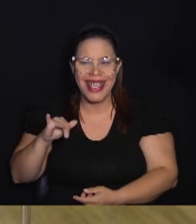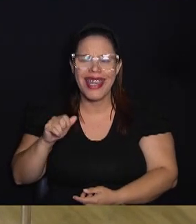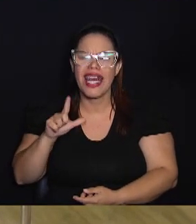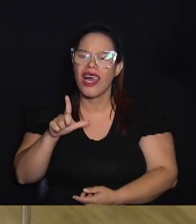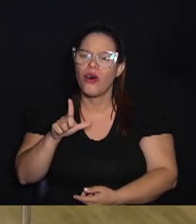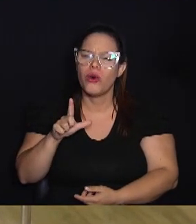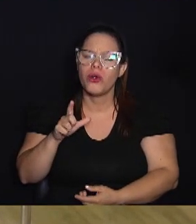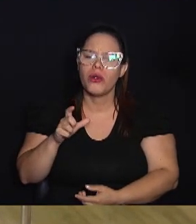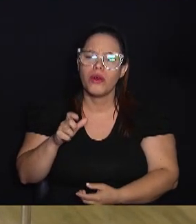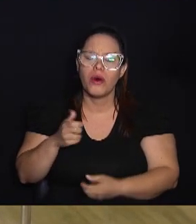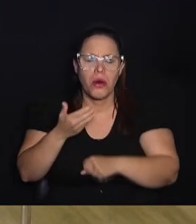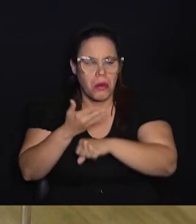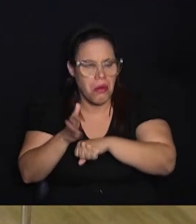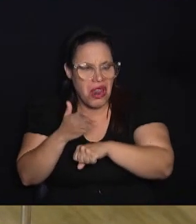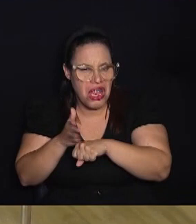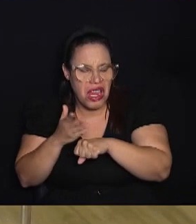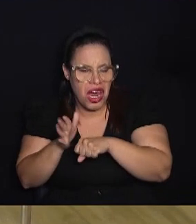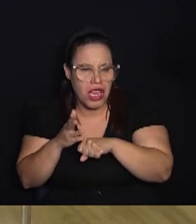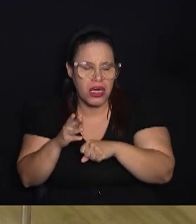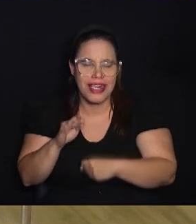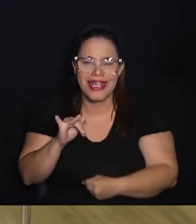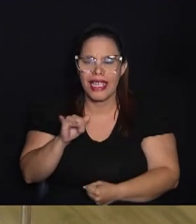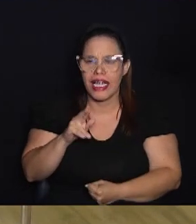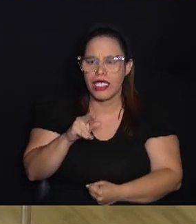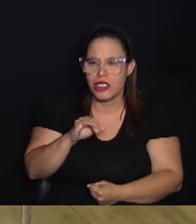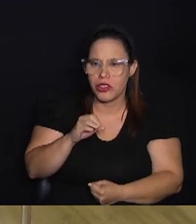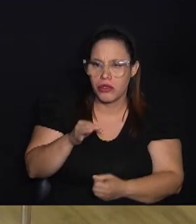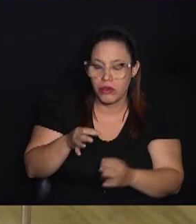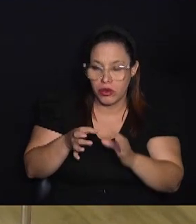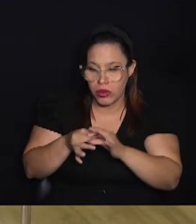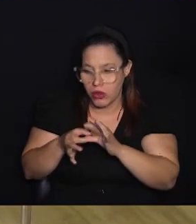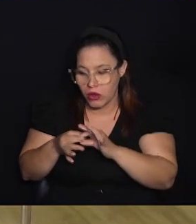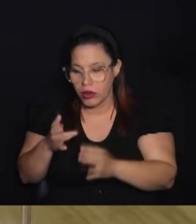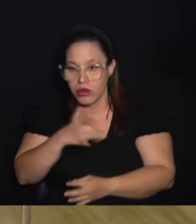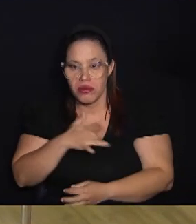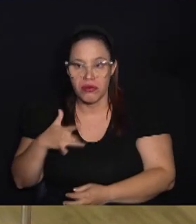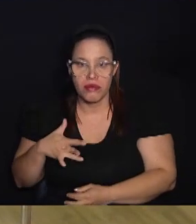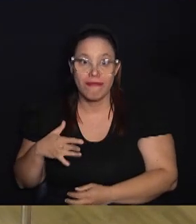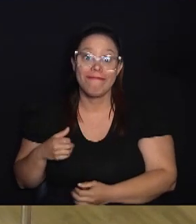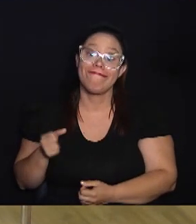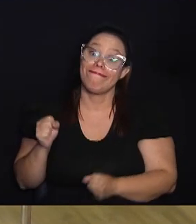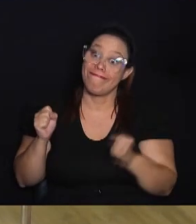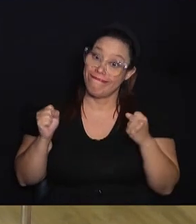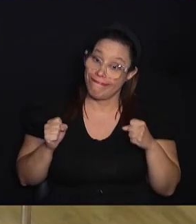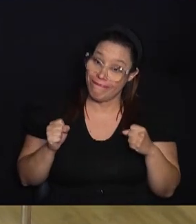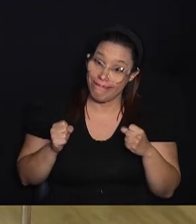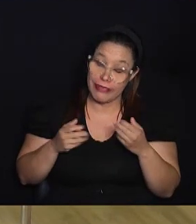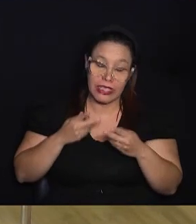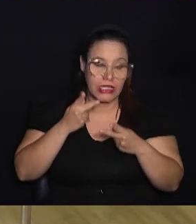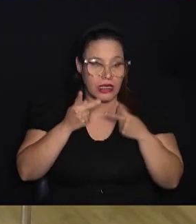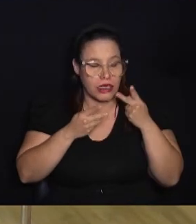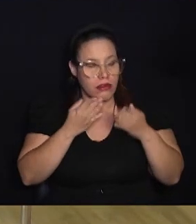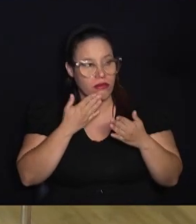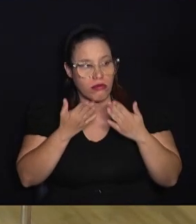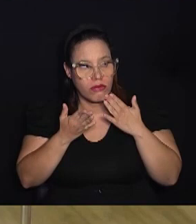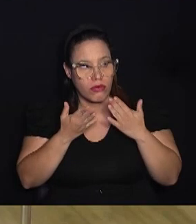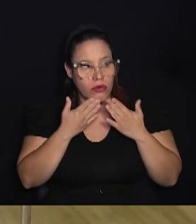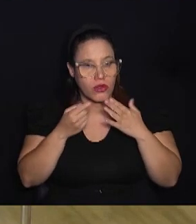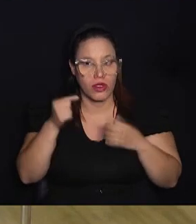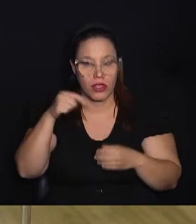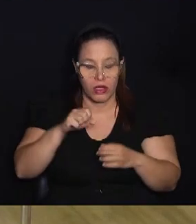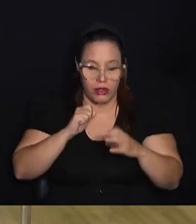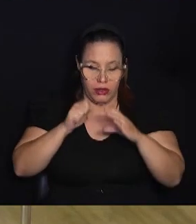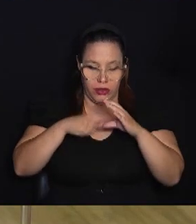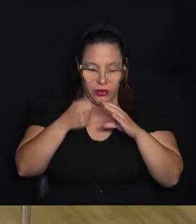integrativas complementares à nossa saúde Pois é gente olha para conversar com a gente aqui no estúdio